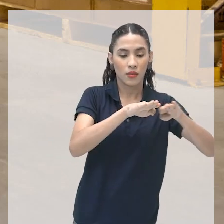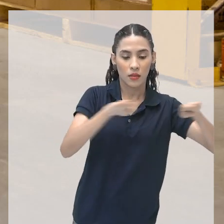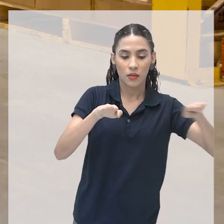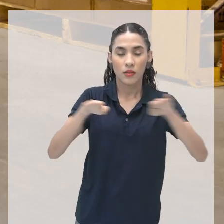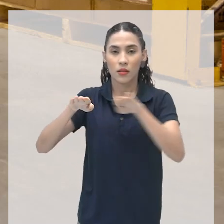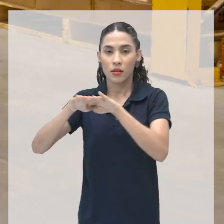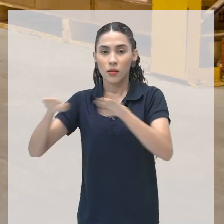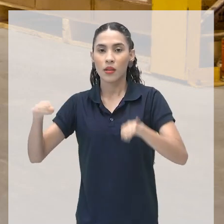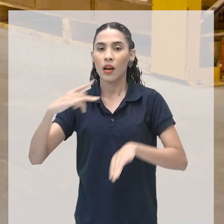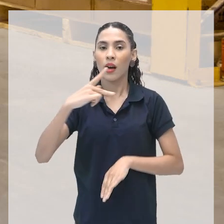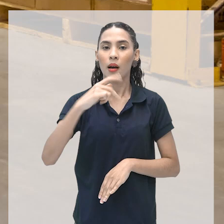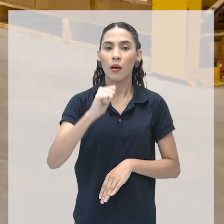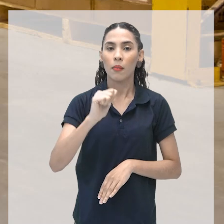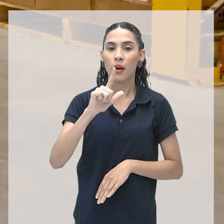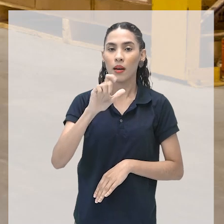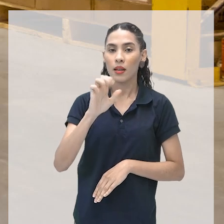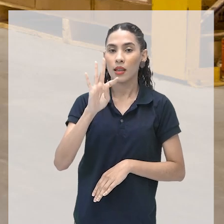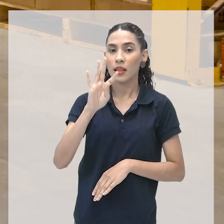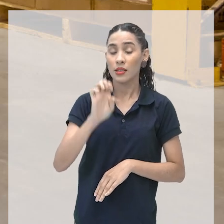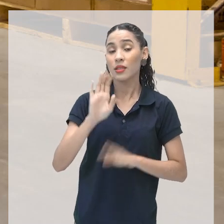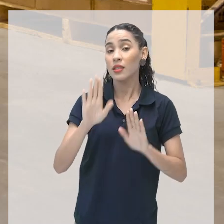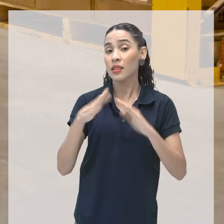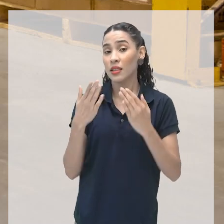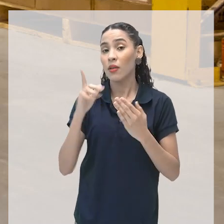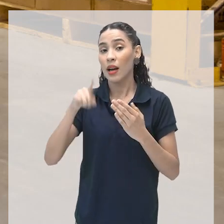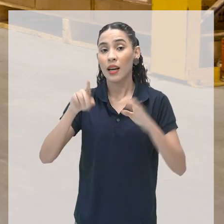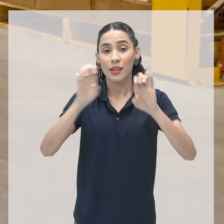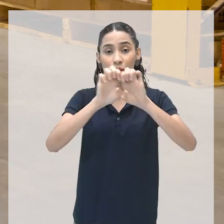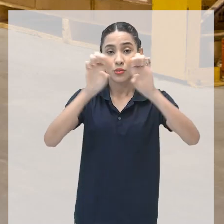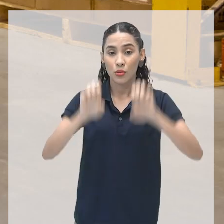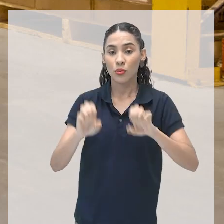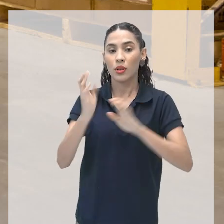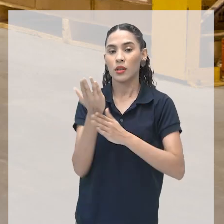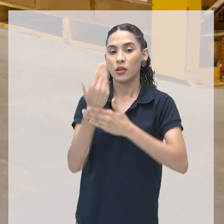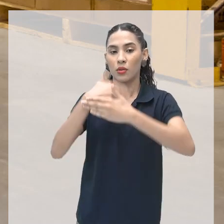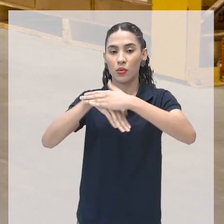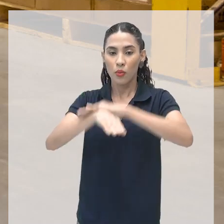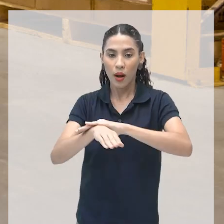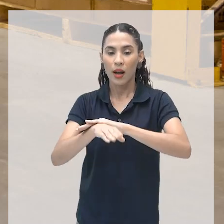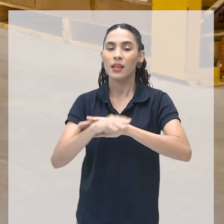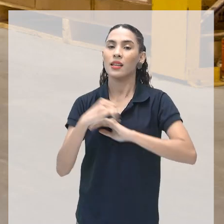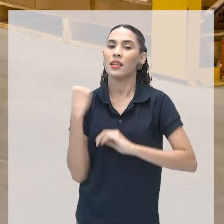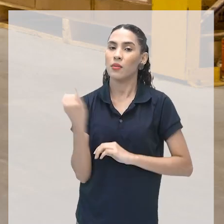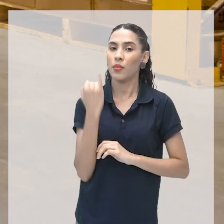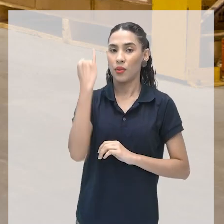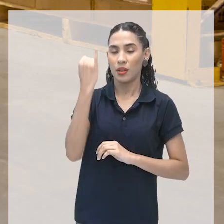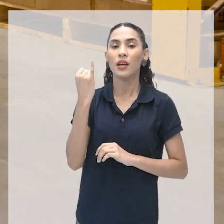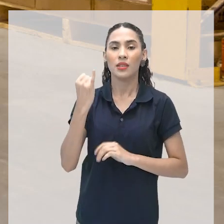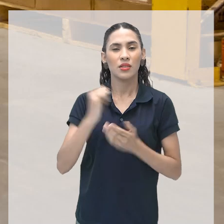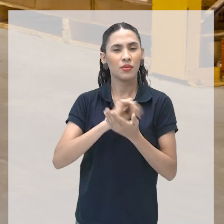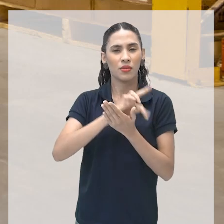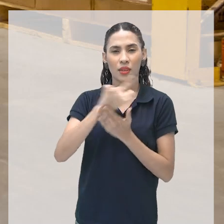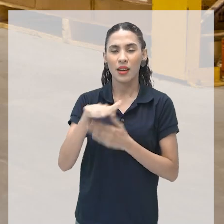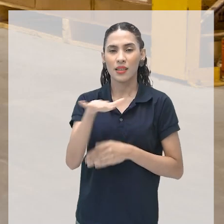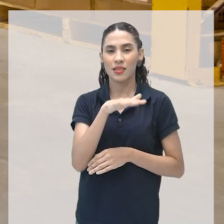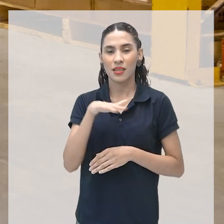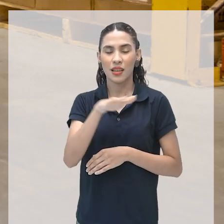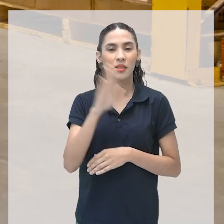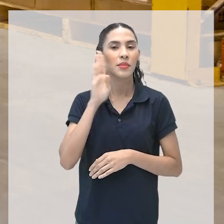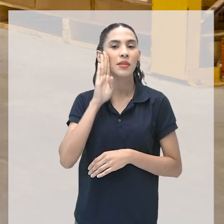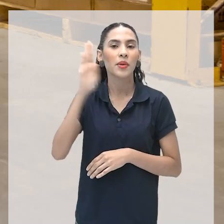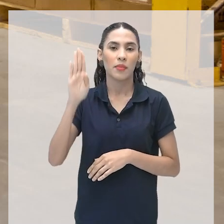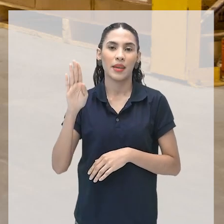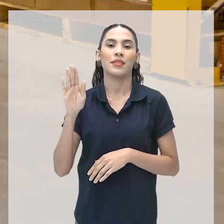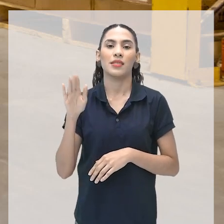pallet? Bem, então esses porta-pallets são estruturas de armazenamento essenciais em muitos setores, especialmente